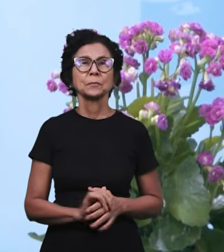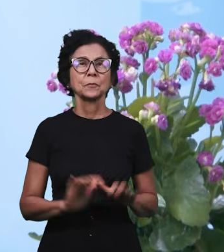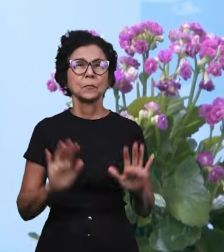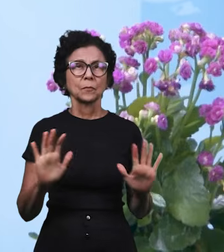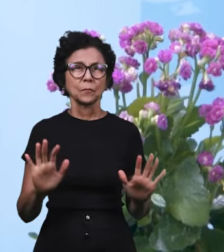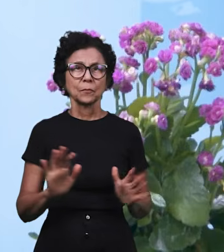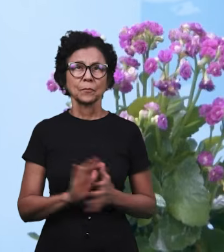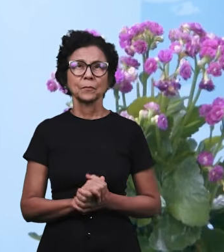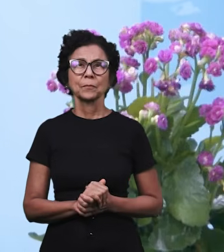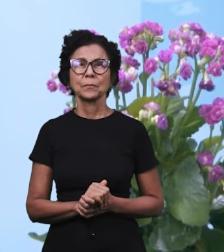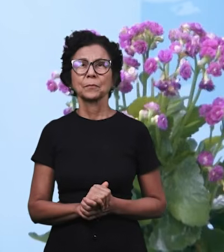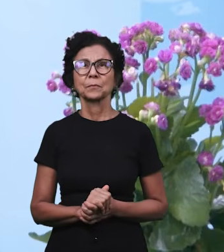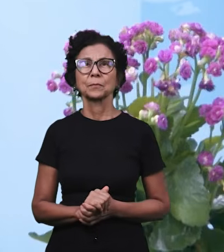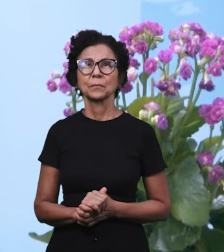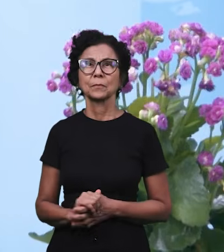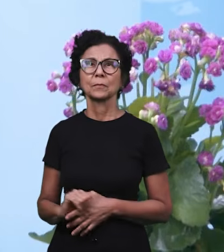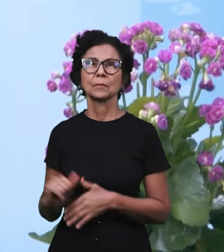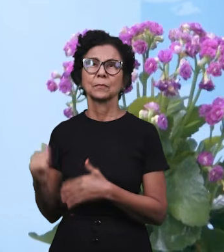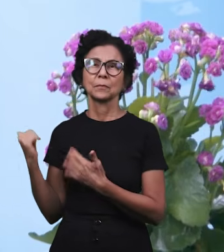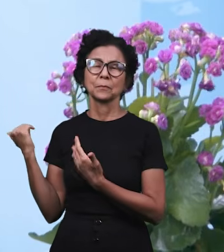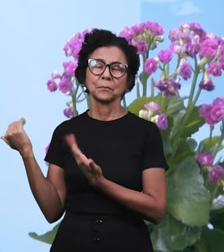ó.